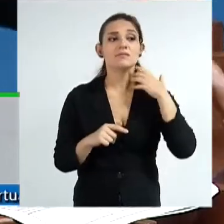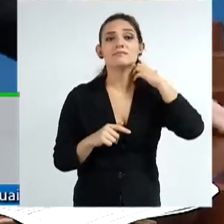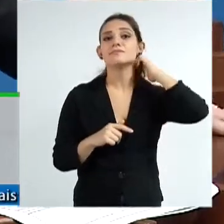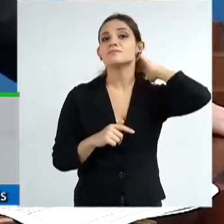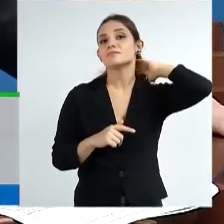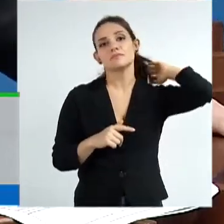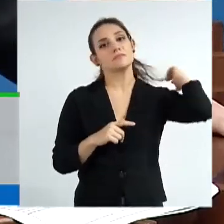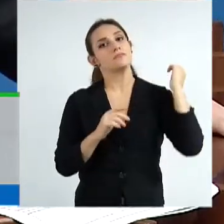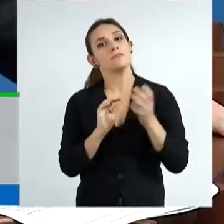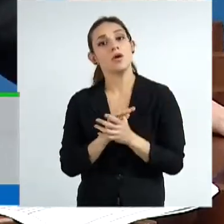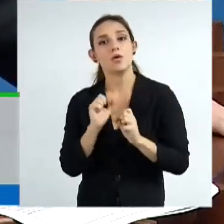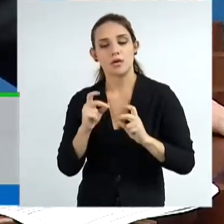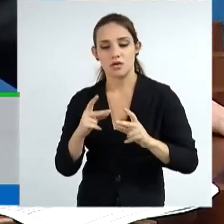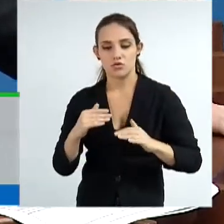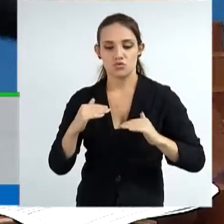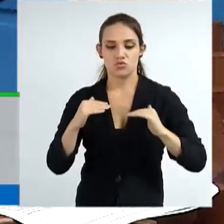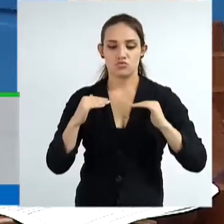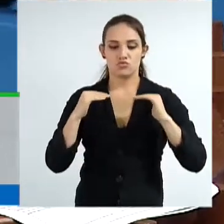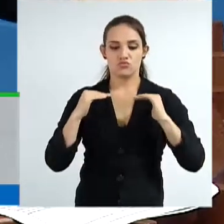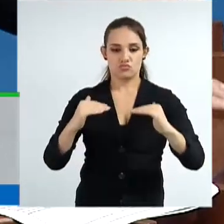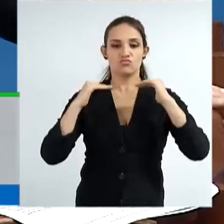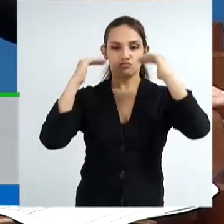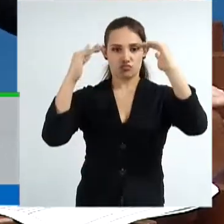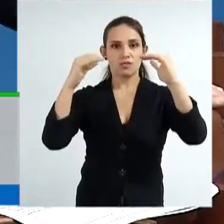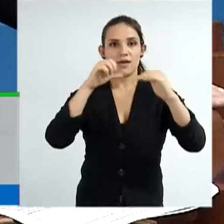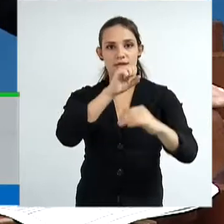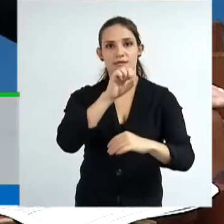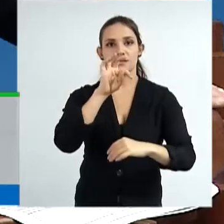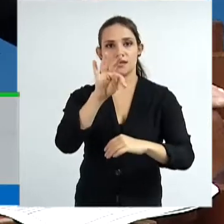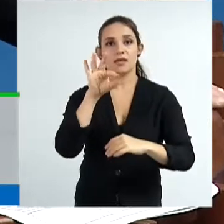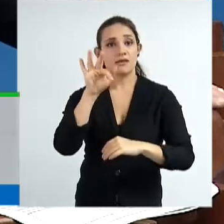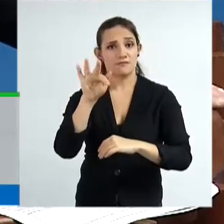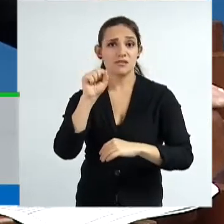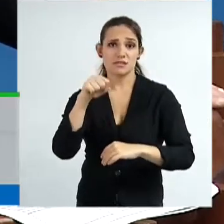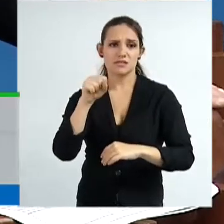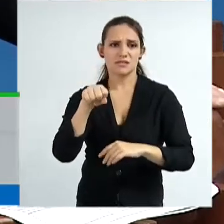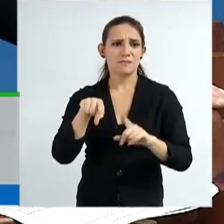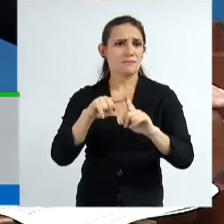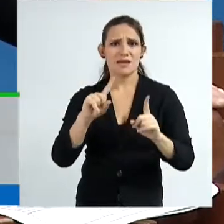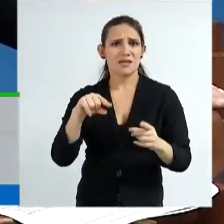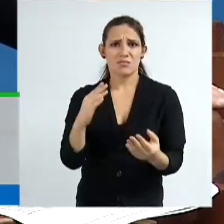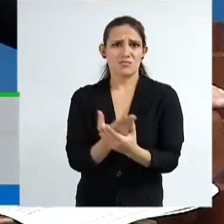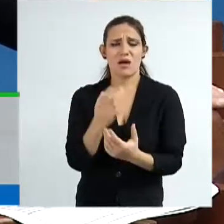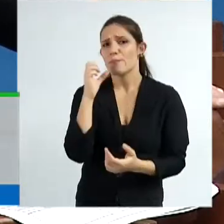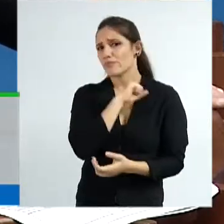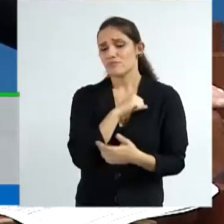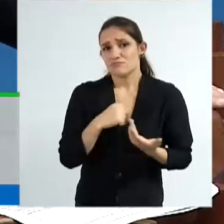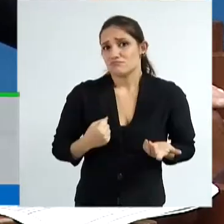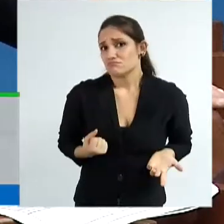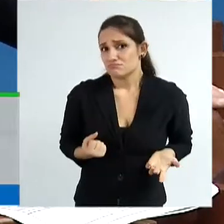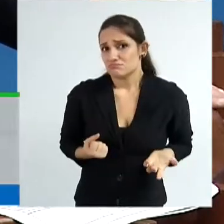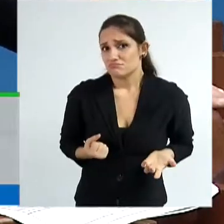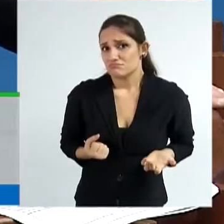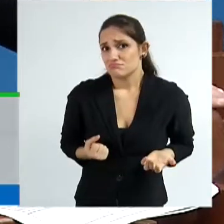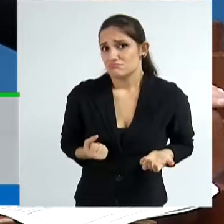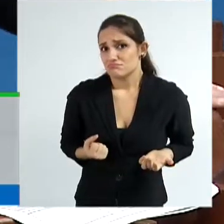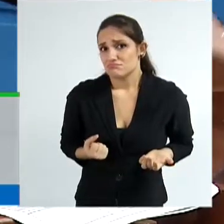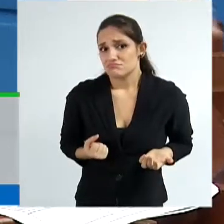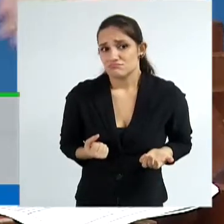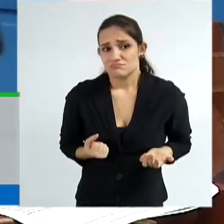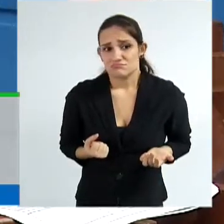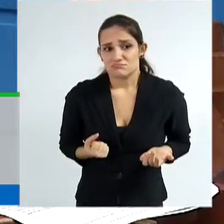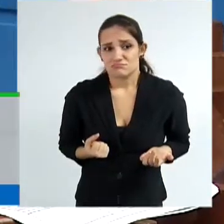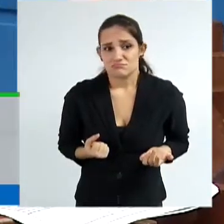condenação que foi confirmada em segunda instância, e foi mesmo, num julgamento rapidíssimo, numa